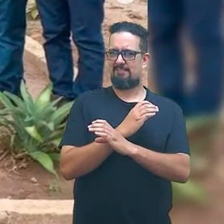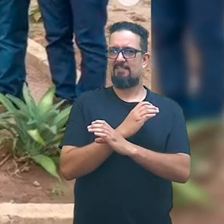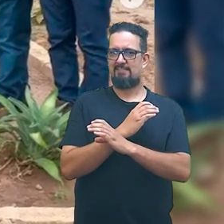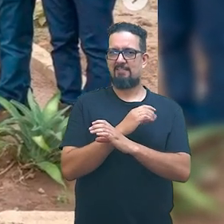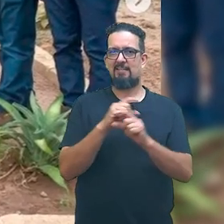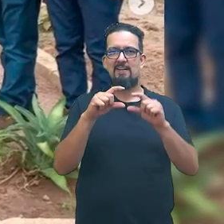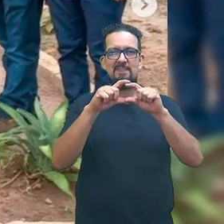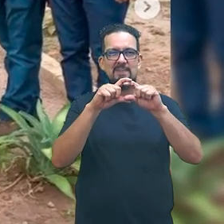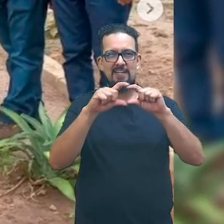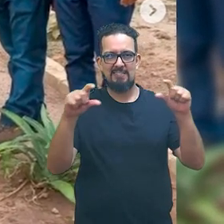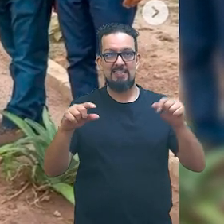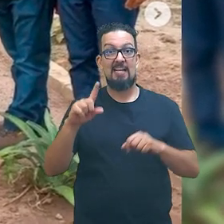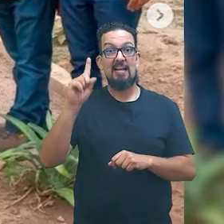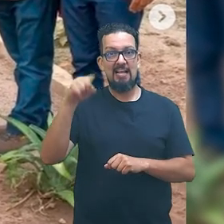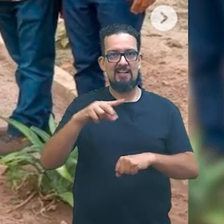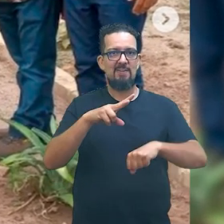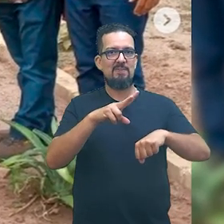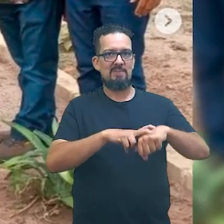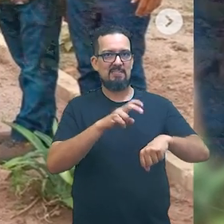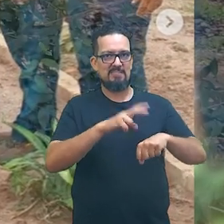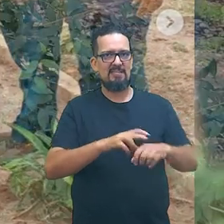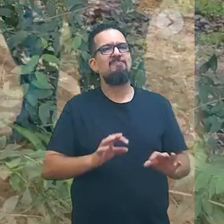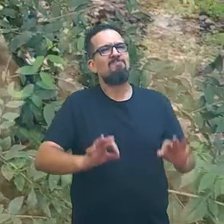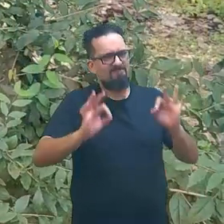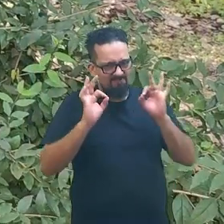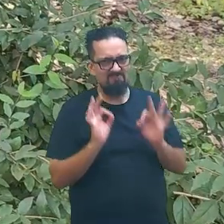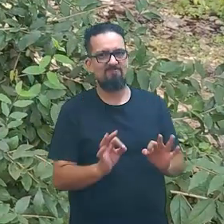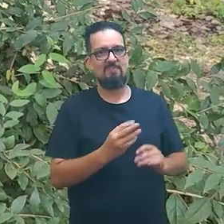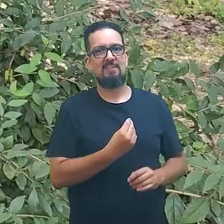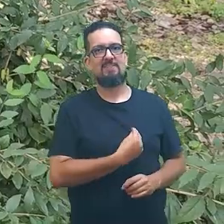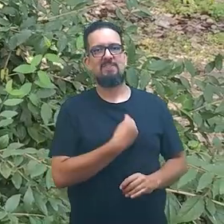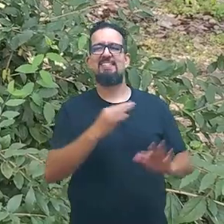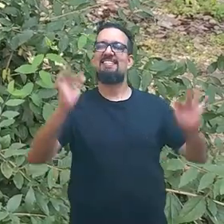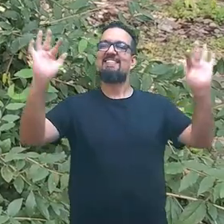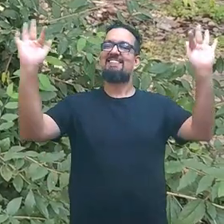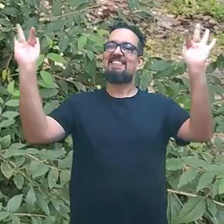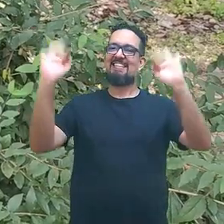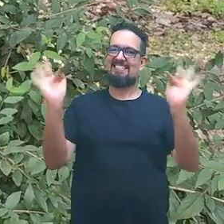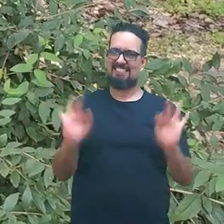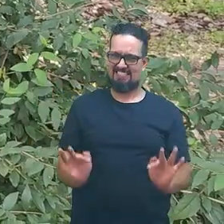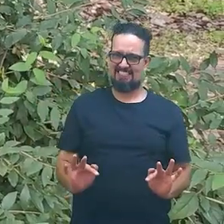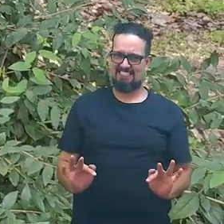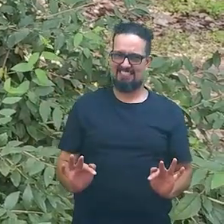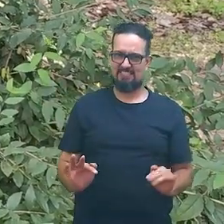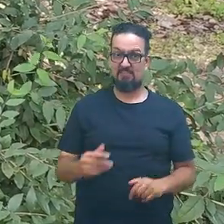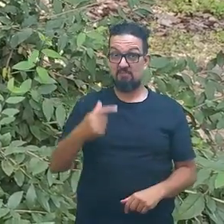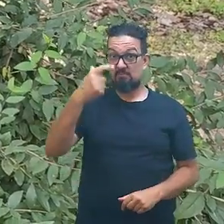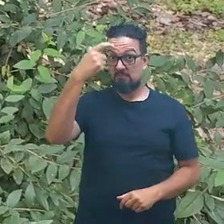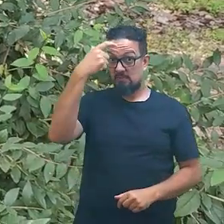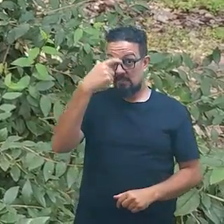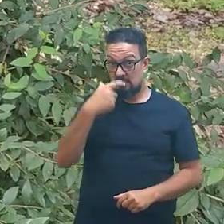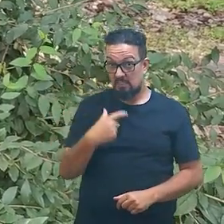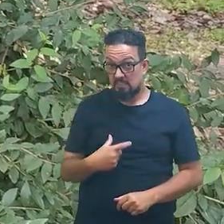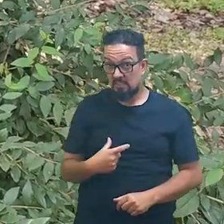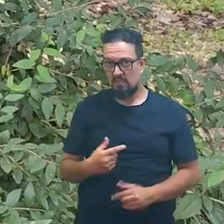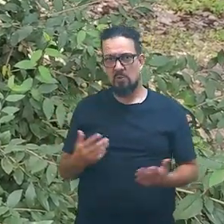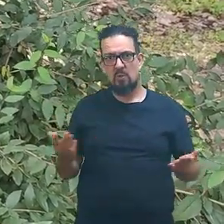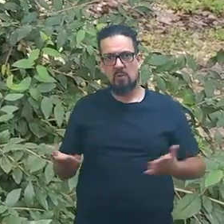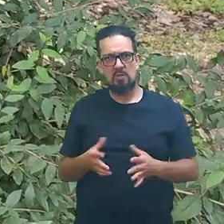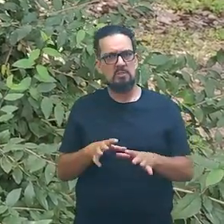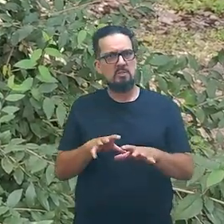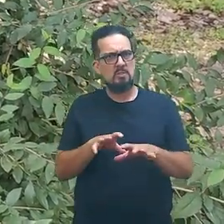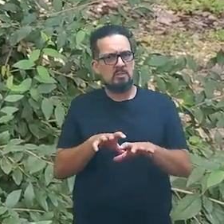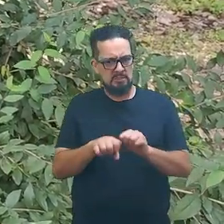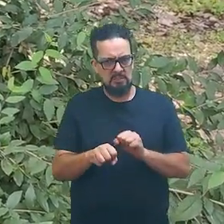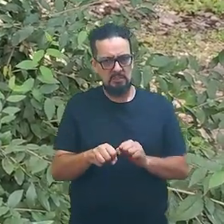né? Vocação acertada, vida feliz. E hoje eu posso contemplar isso. Uma Daniela, né, que teve uma formação acadêmica na área de